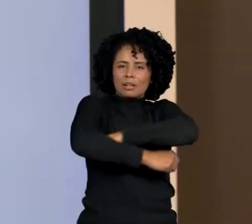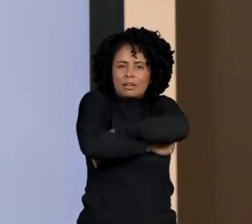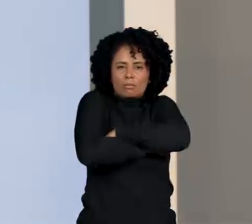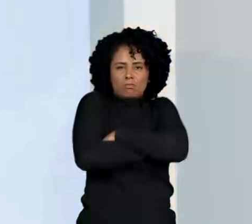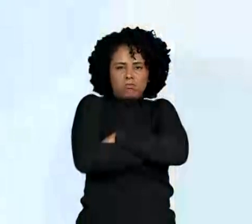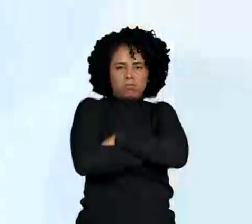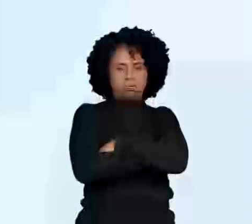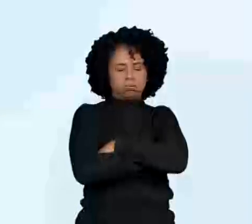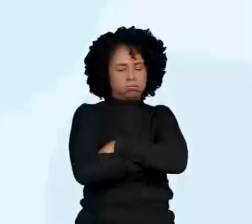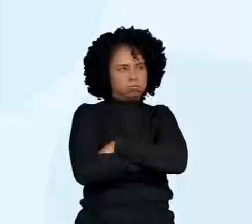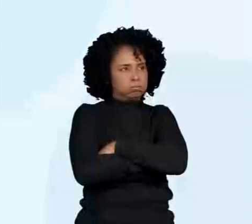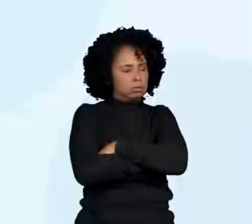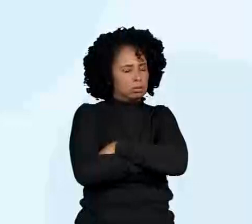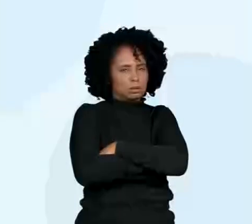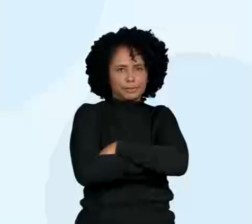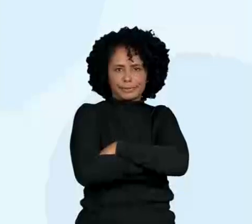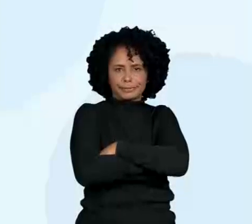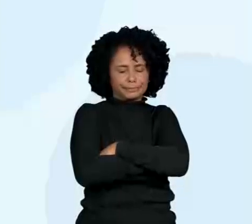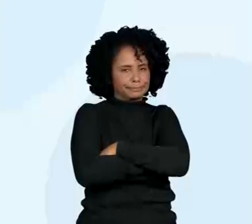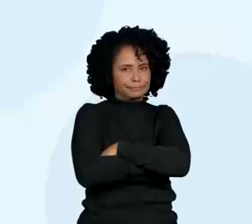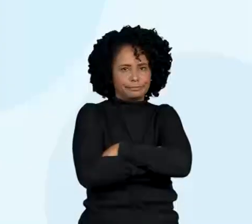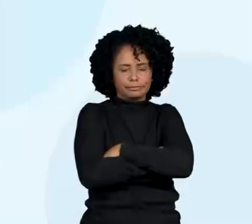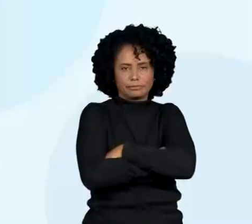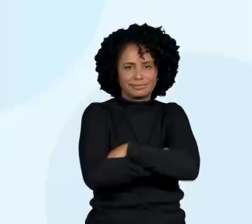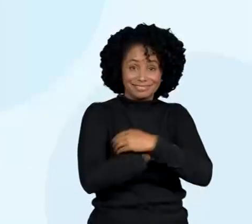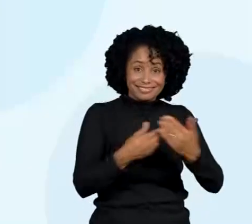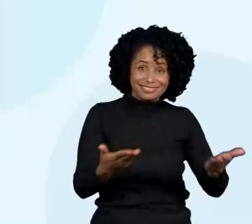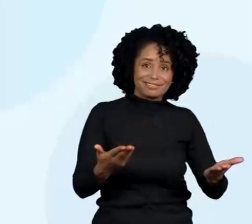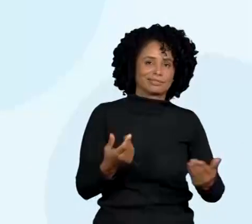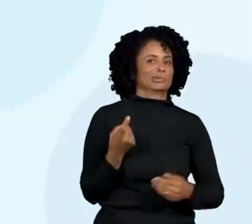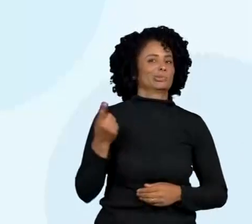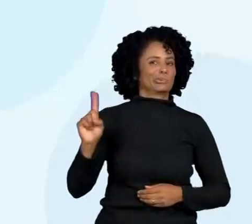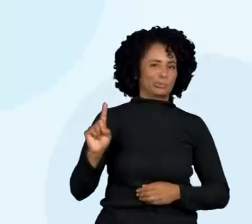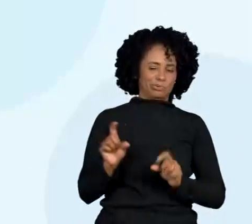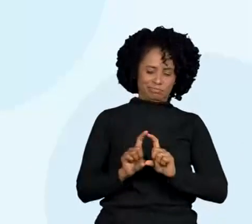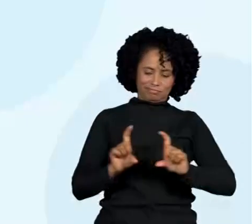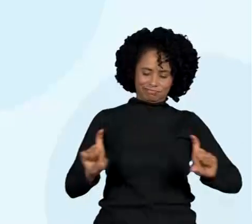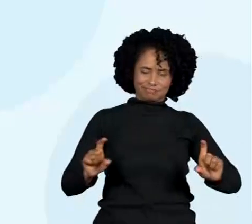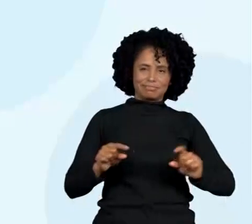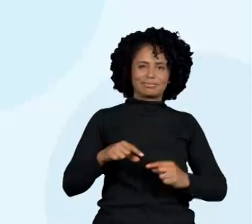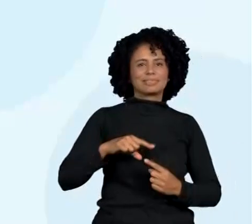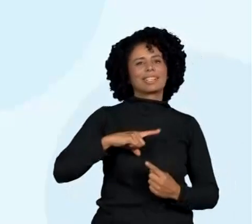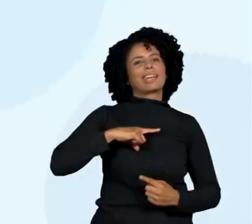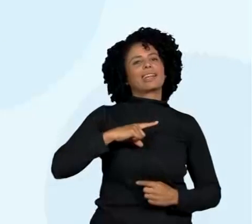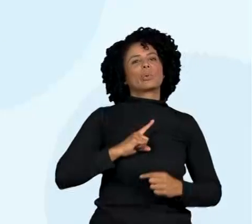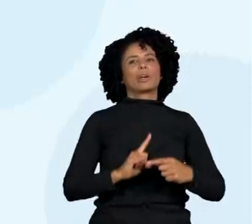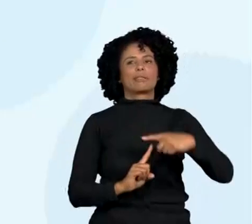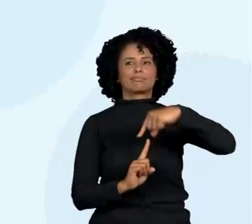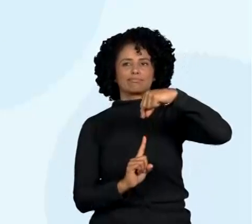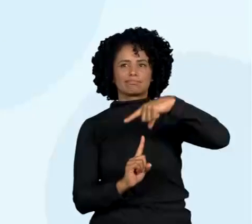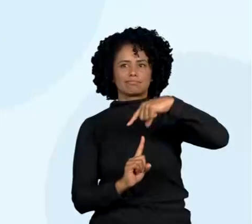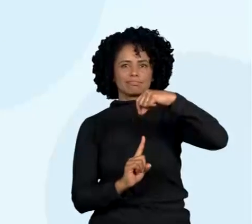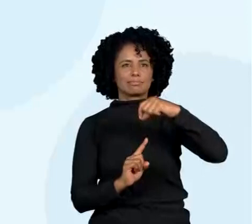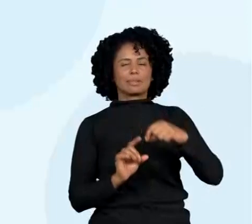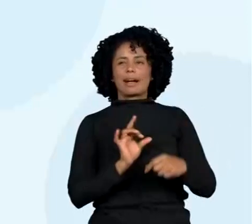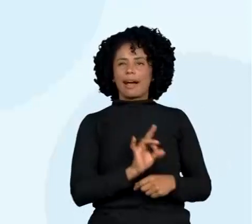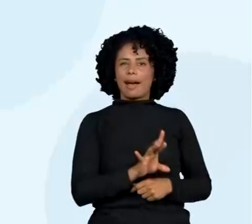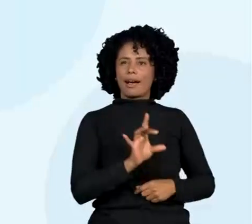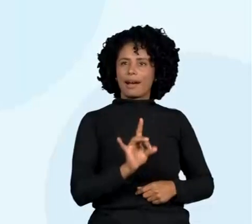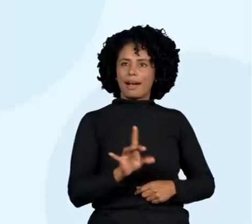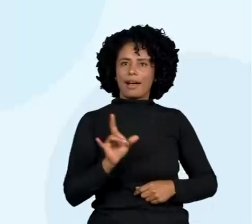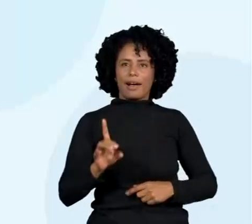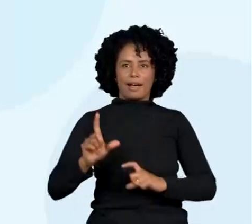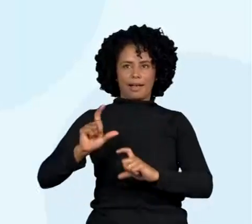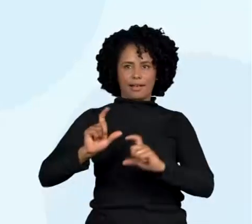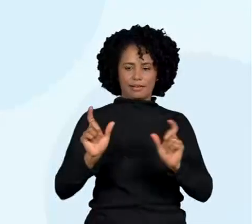Essa é a ideia. E lá embaixo eu tenho o último espaço onde as setas apontam para cada um dos